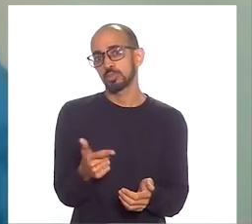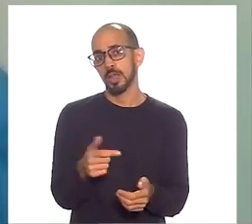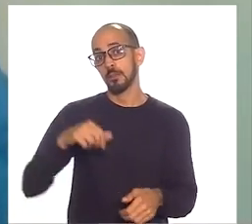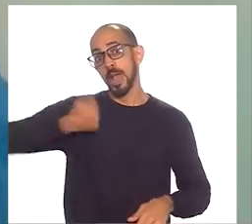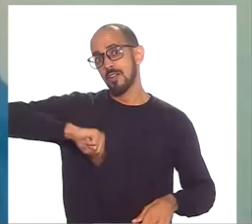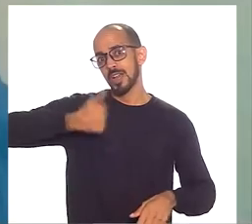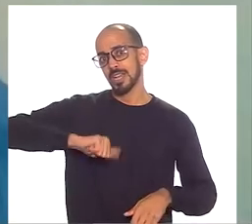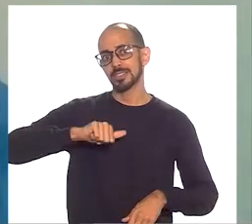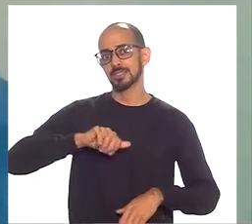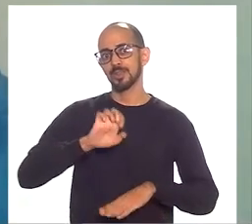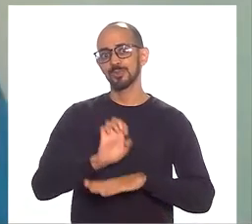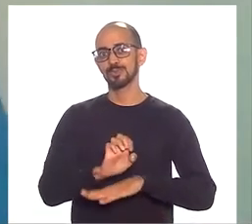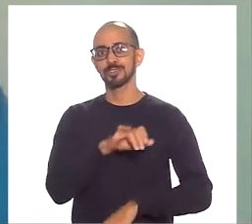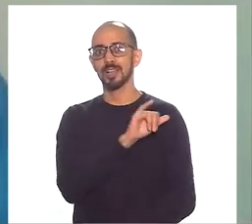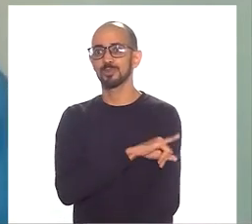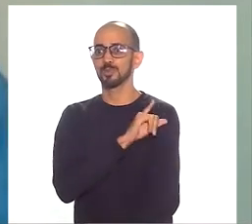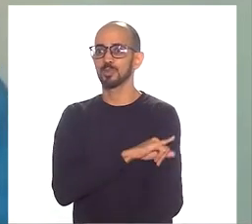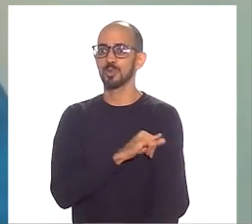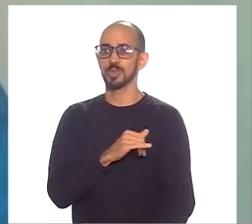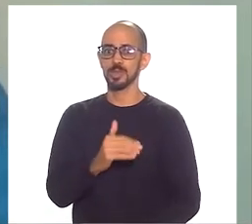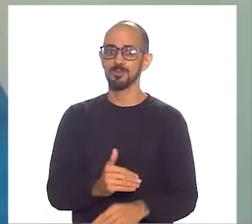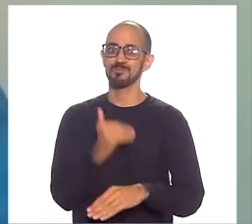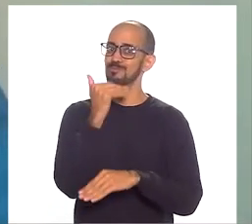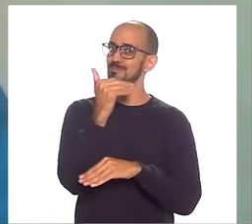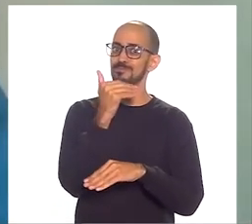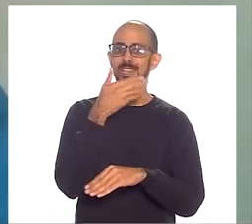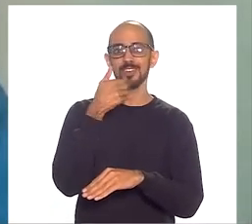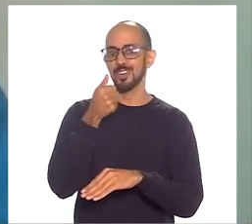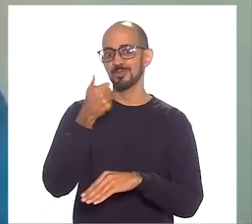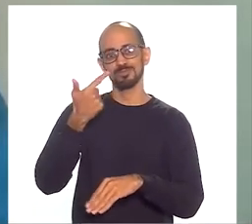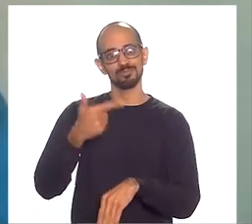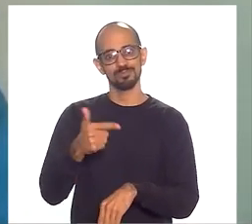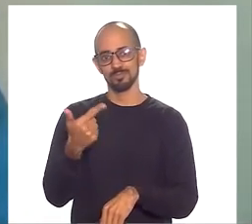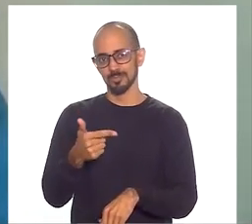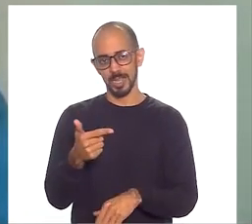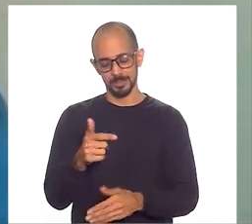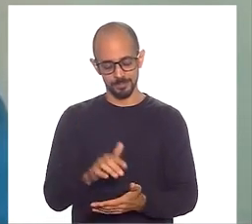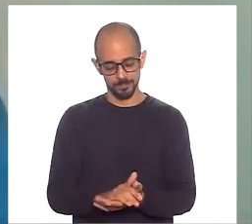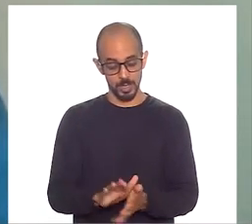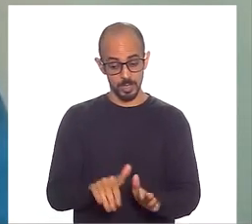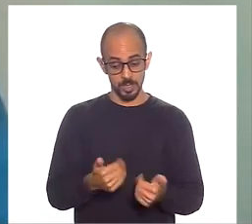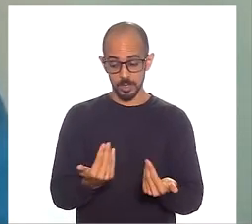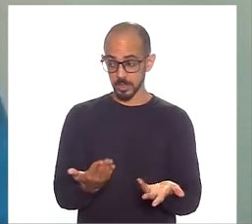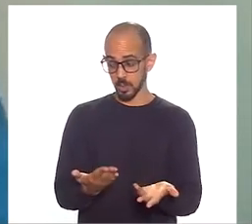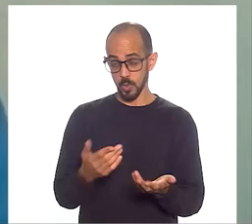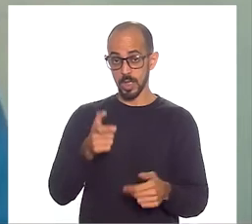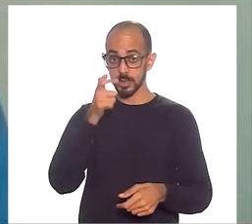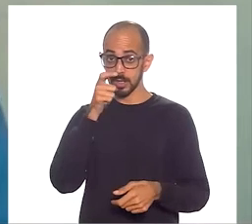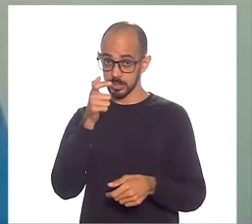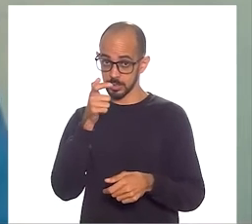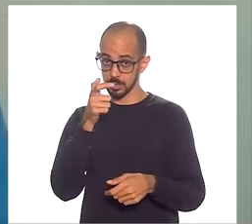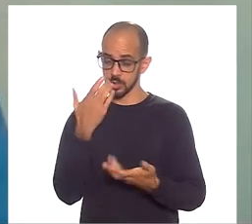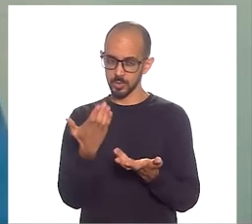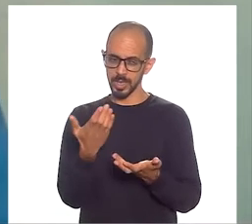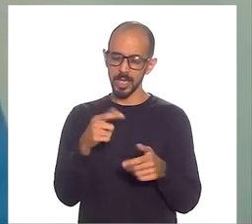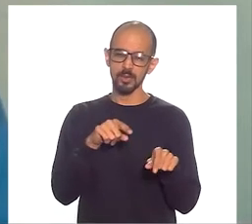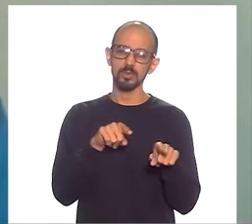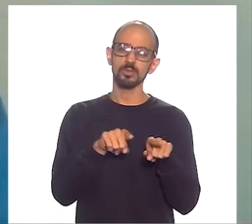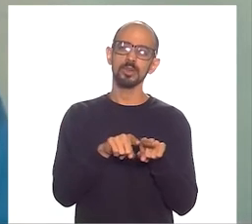nenhuma avaliação o Rio de Janeiro está na frente quando fala nessa questão da educação e da formação. É muito